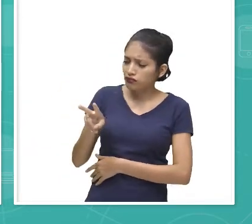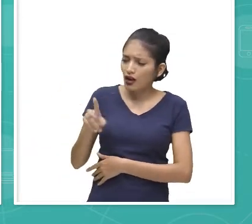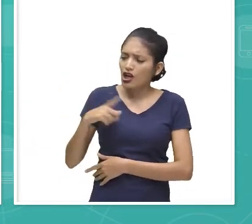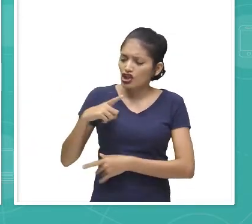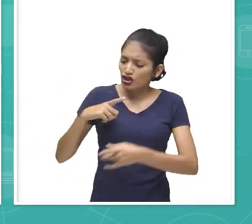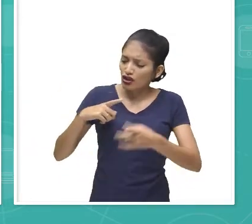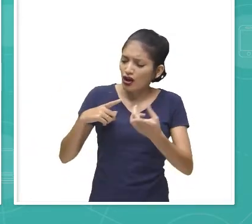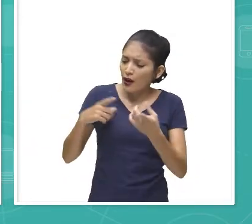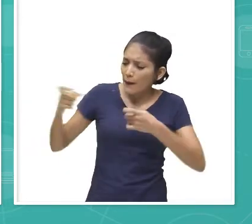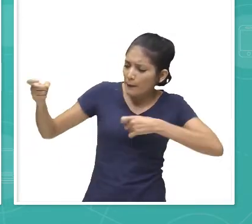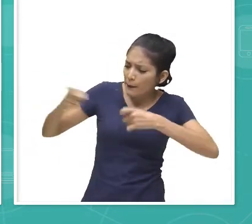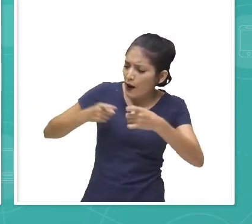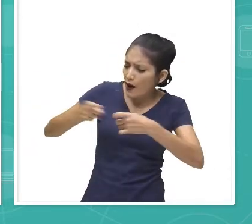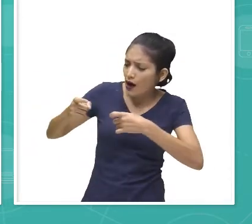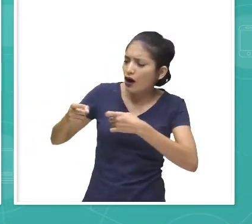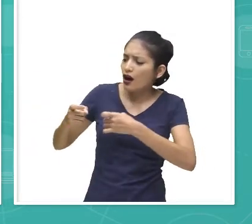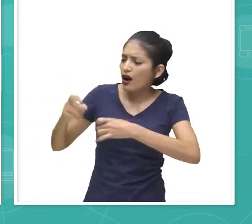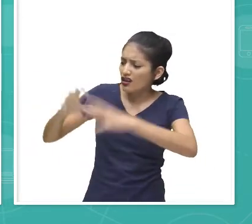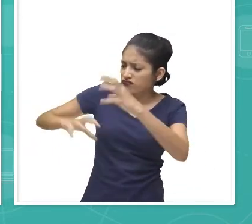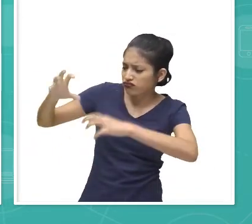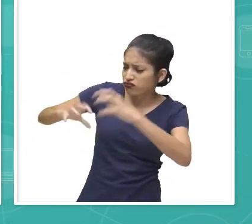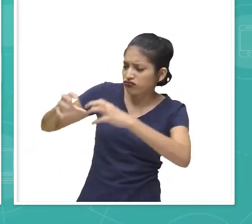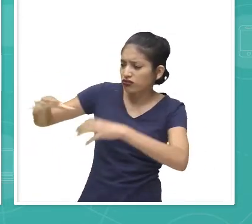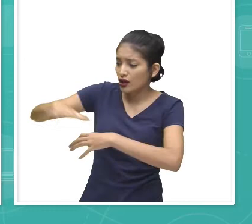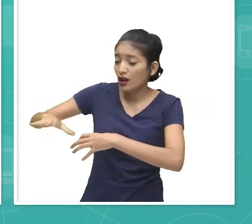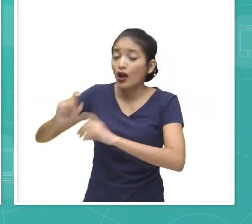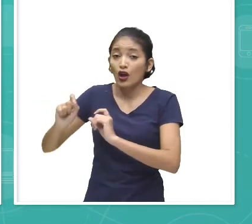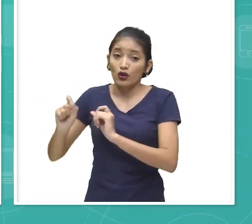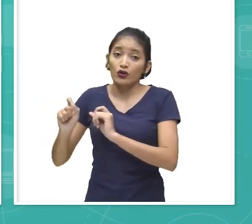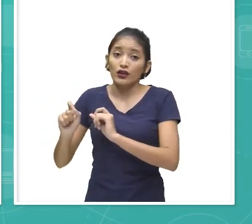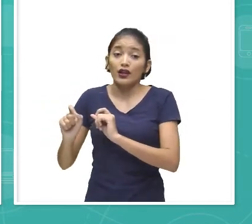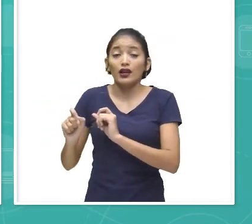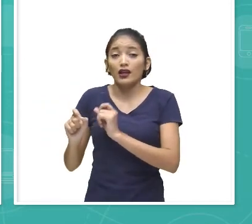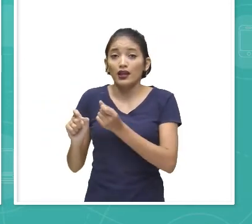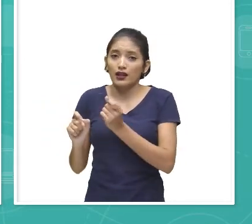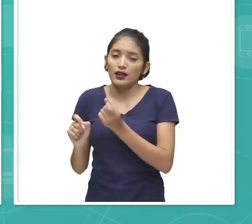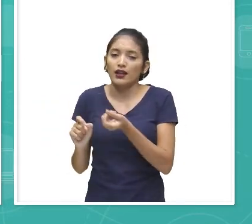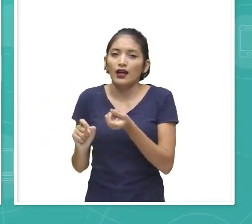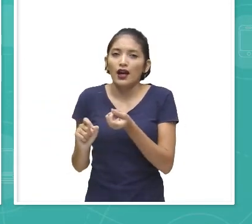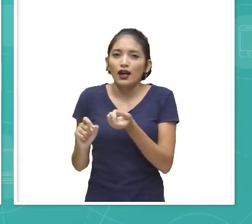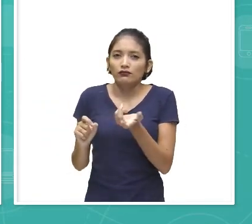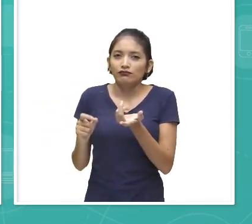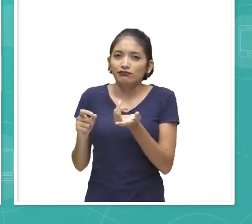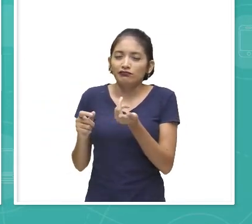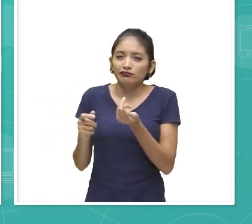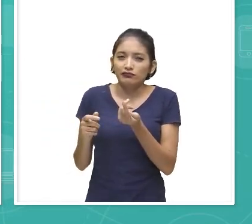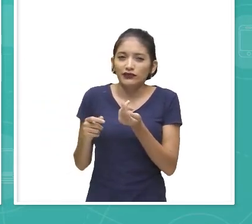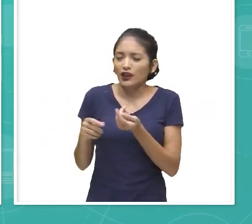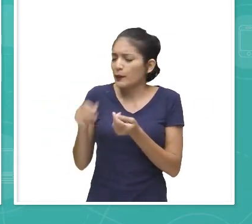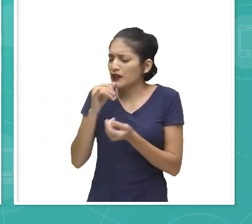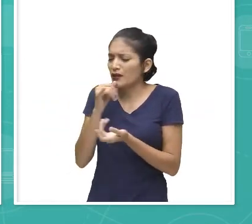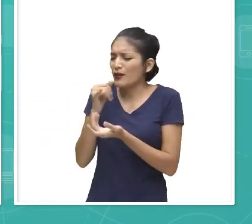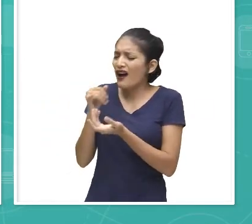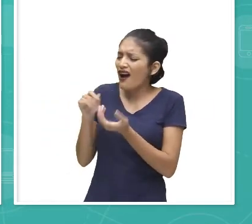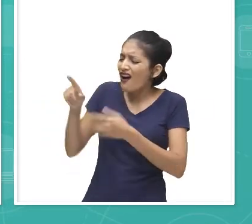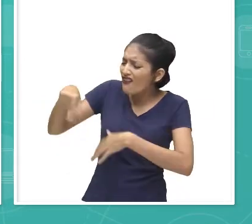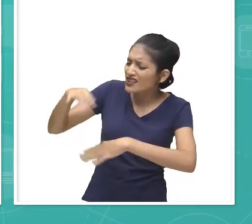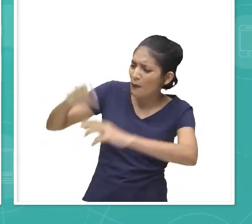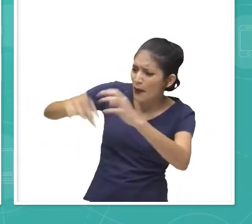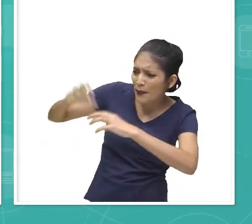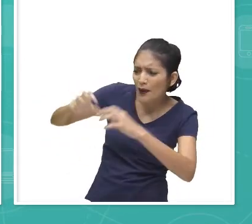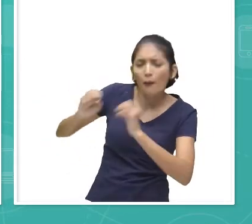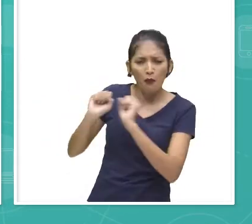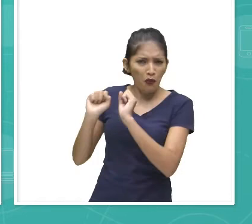que existiam dentro do território, eles foram lá e jogaram uma pimentinha lá. Sério, vai, briga, briga, briga, briga,